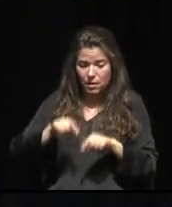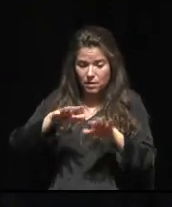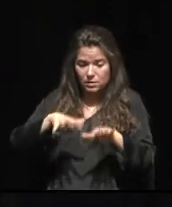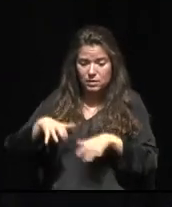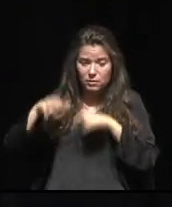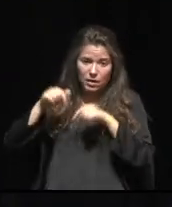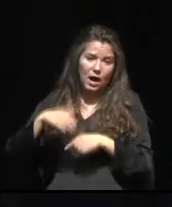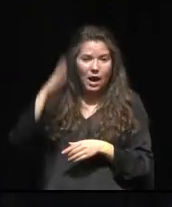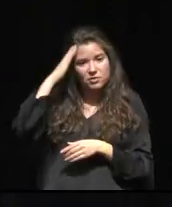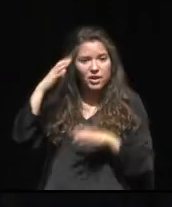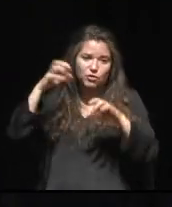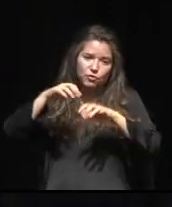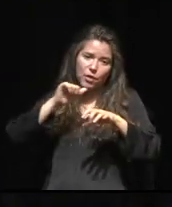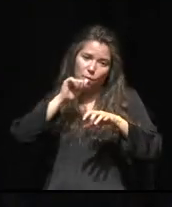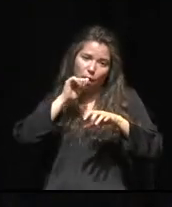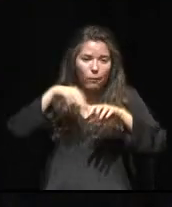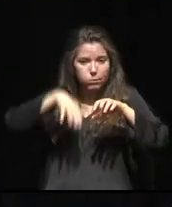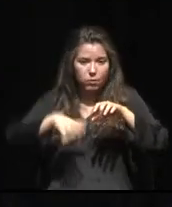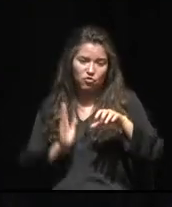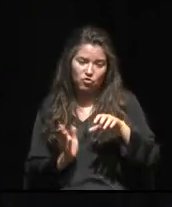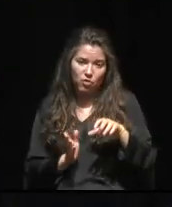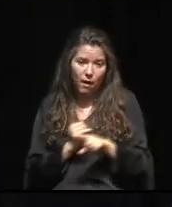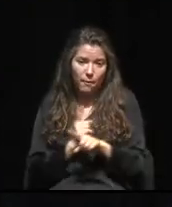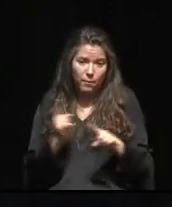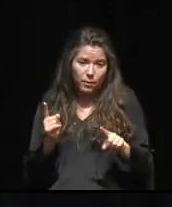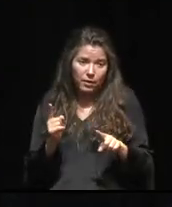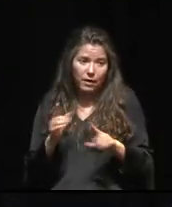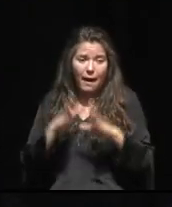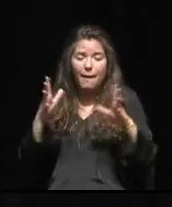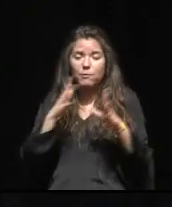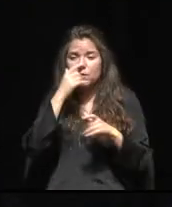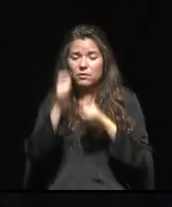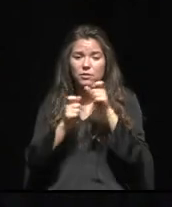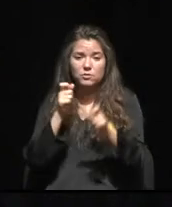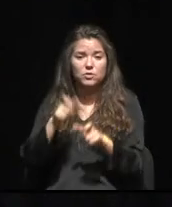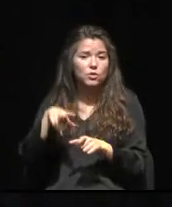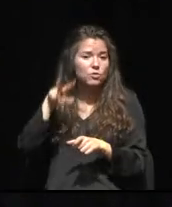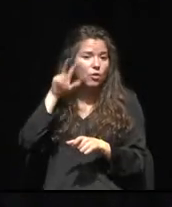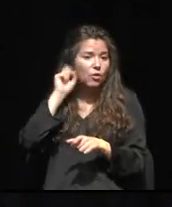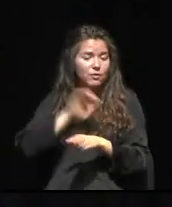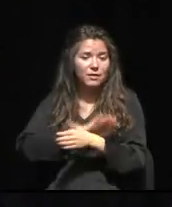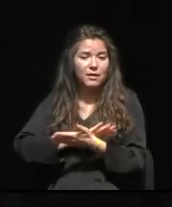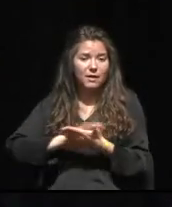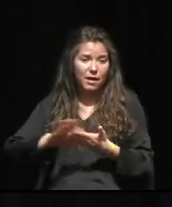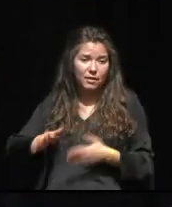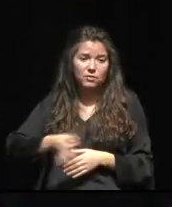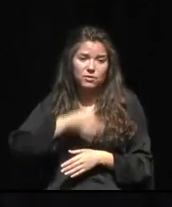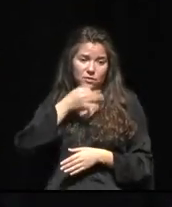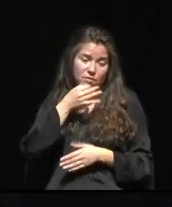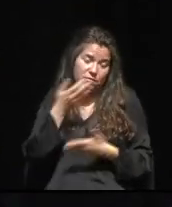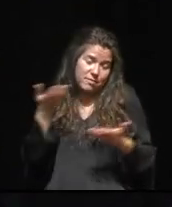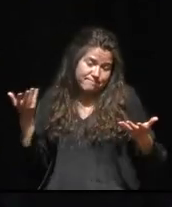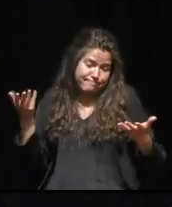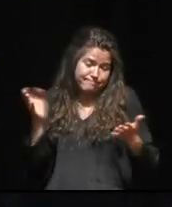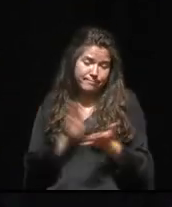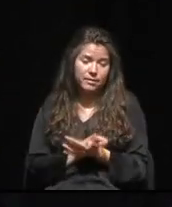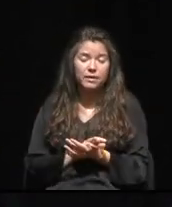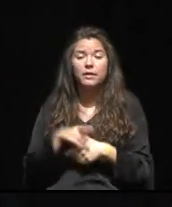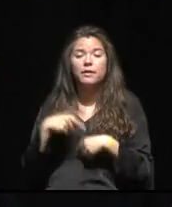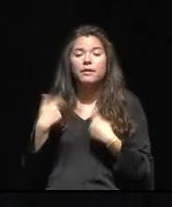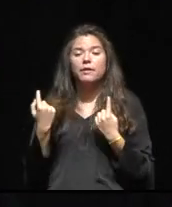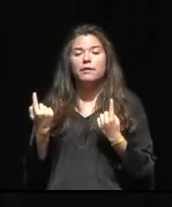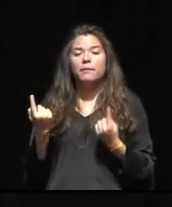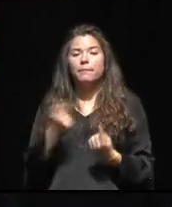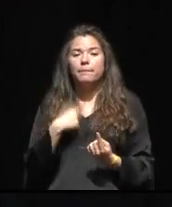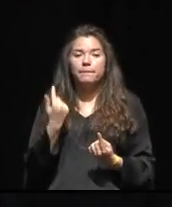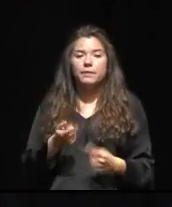é chov no Melhado não vale a pena até porque a maior parte das pessoas que nos acusam disso nem estão a ouvir nada da intervenção eh portanto não iríamos